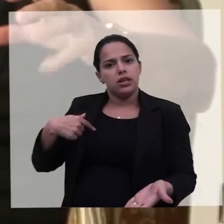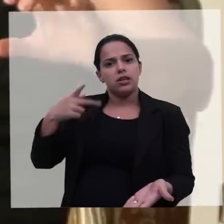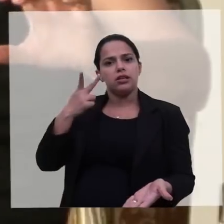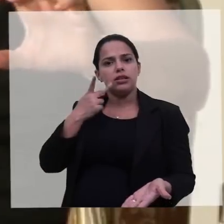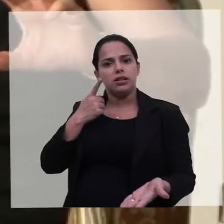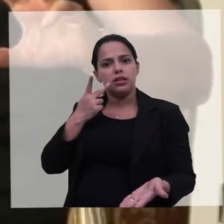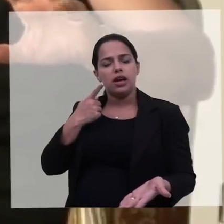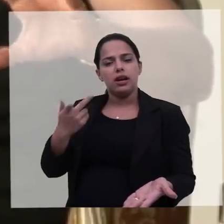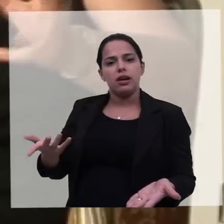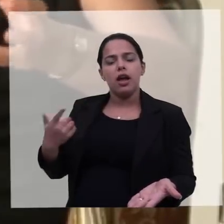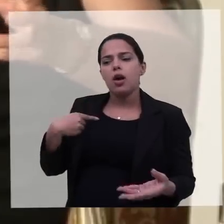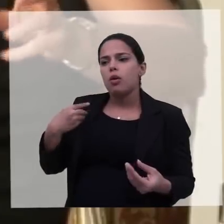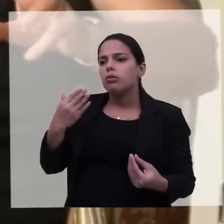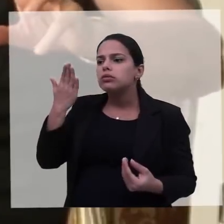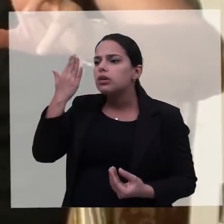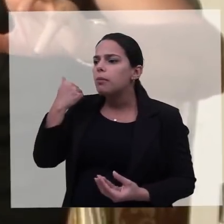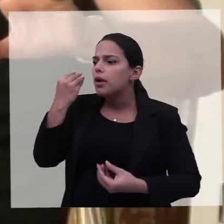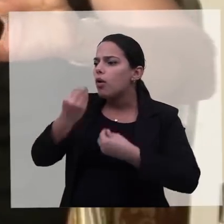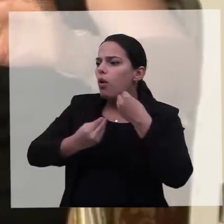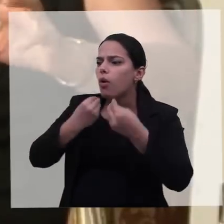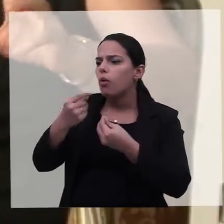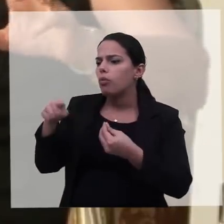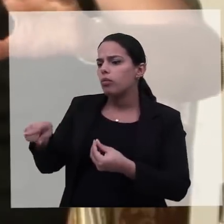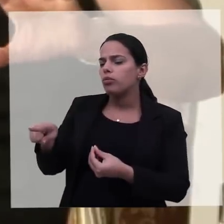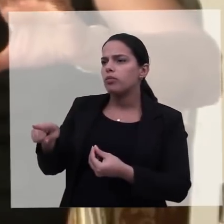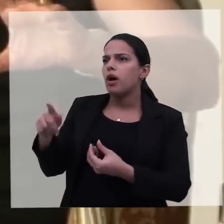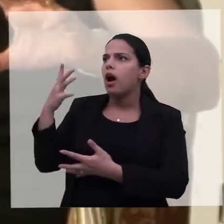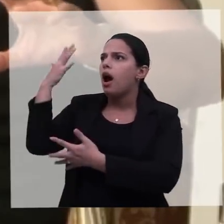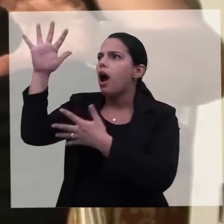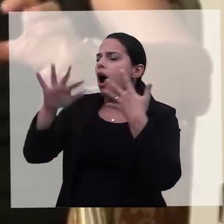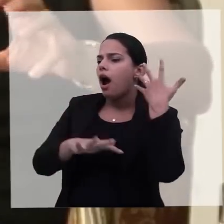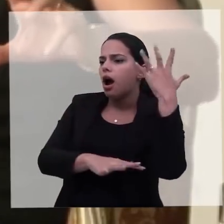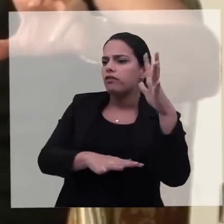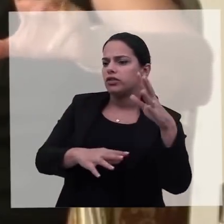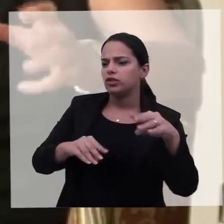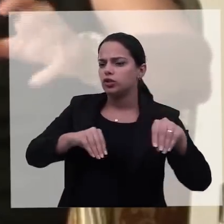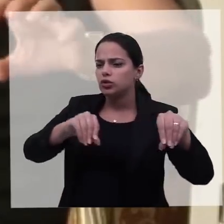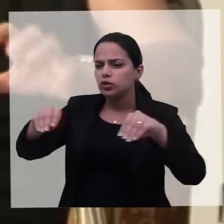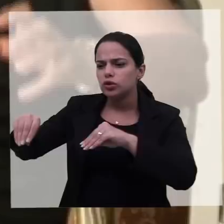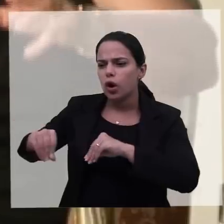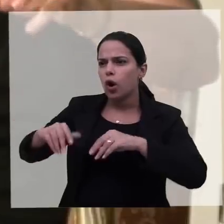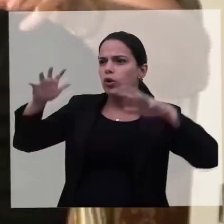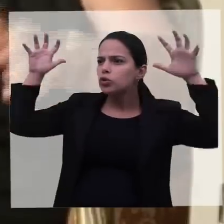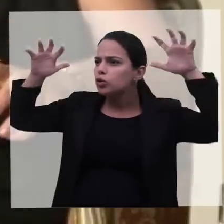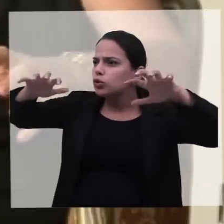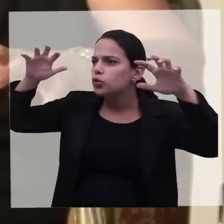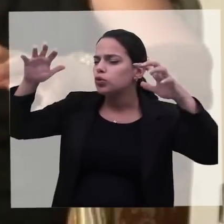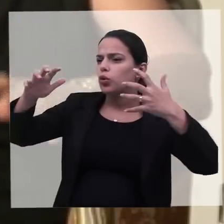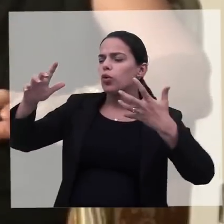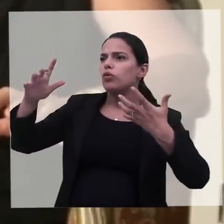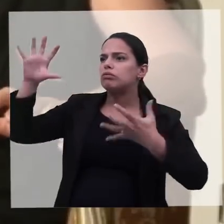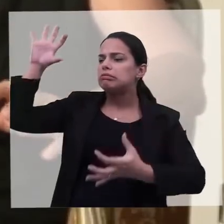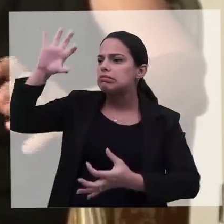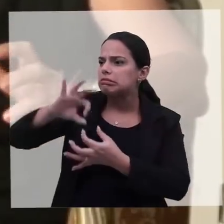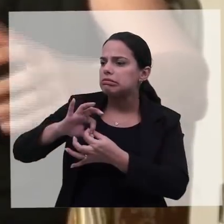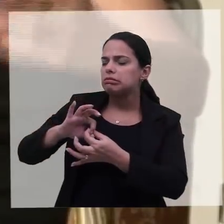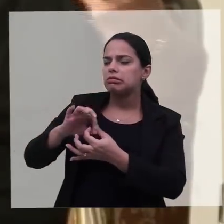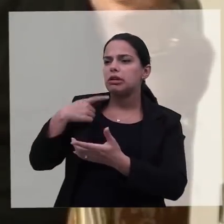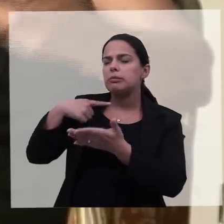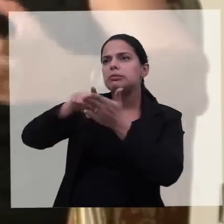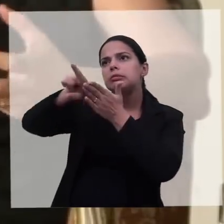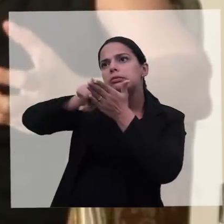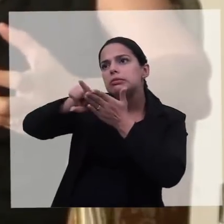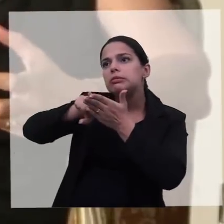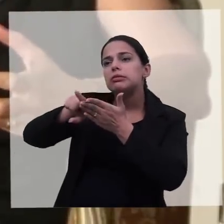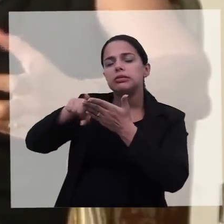de ver como eram as respostas hidrológicas, as relações planta, solo, chuva. Então